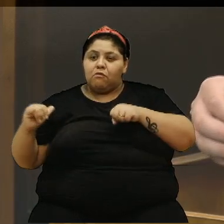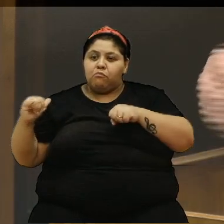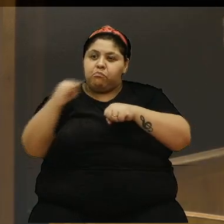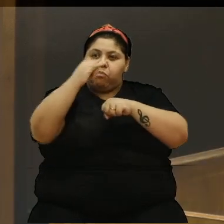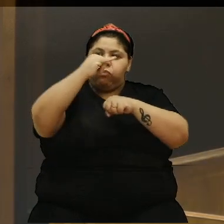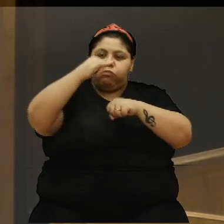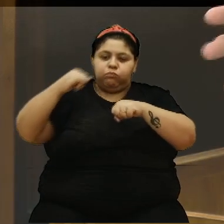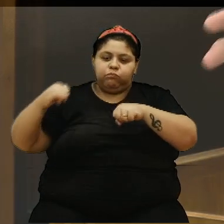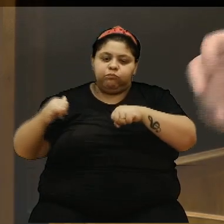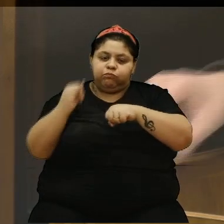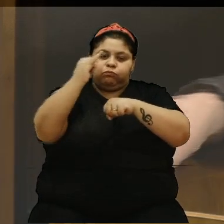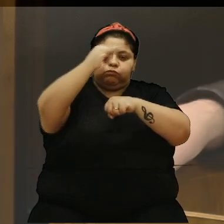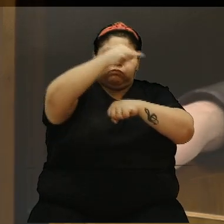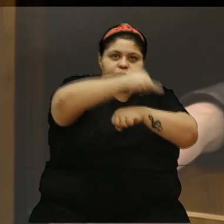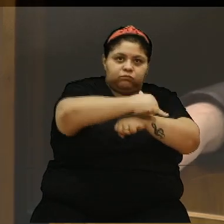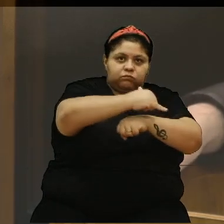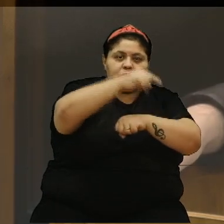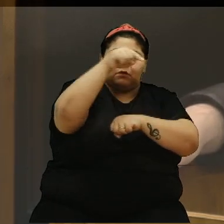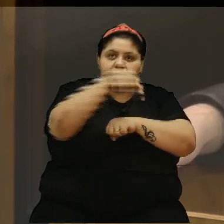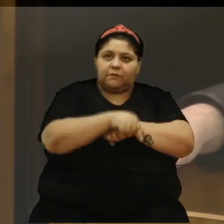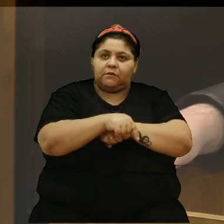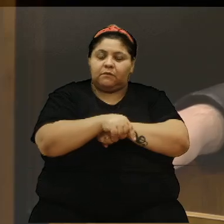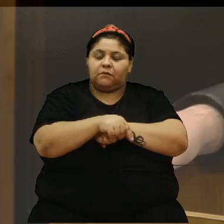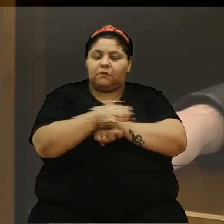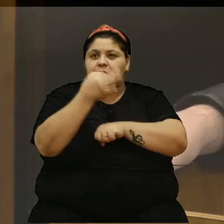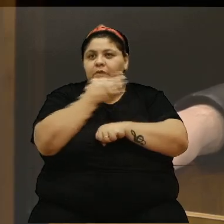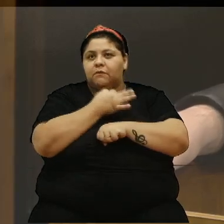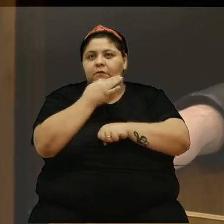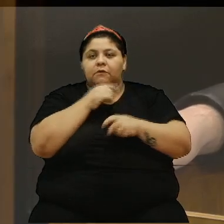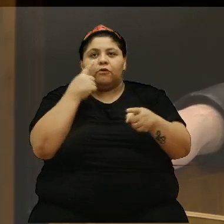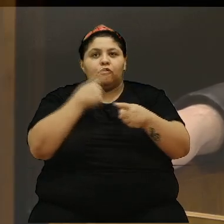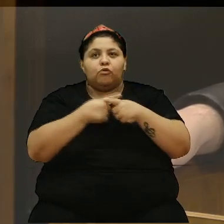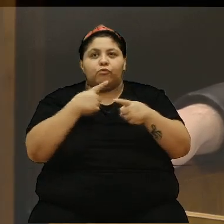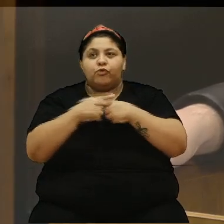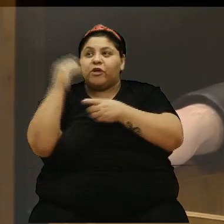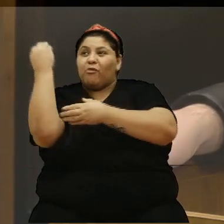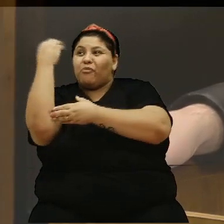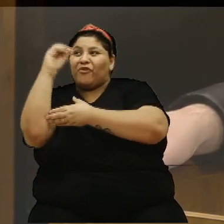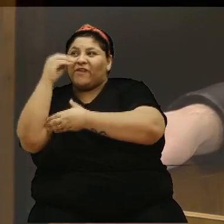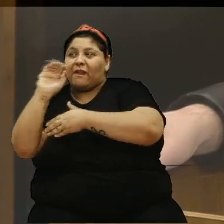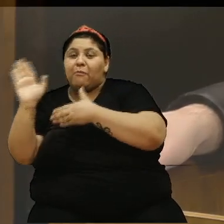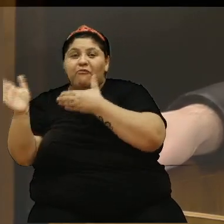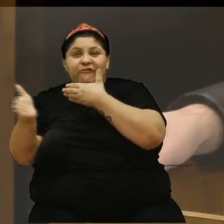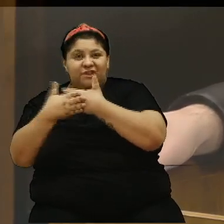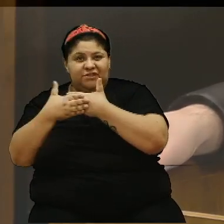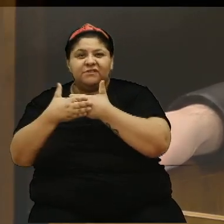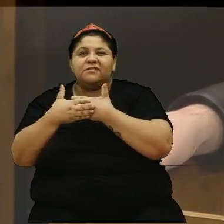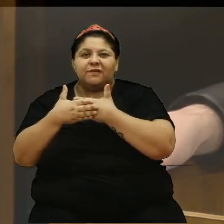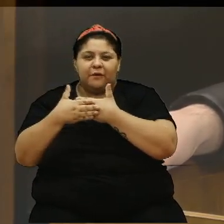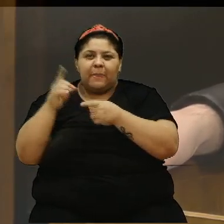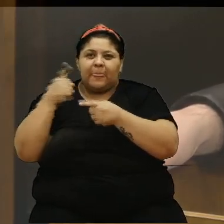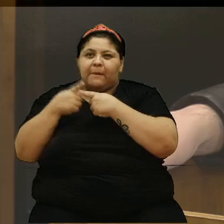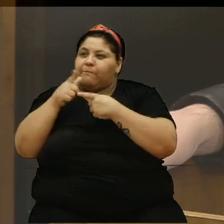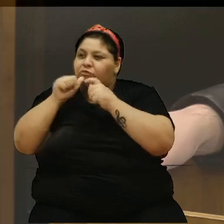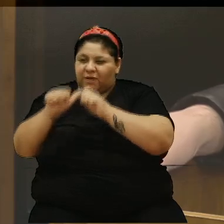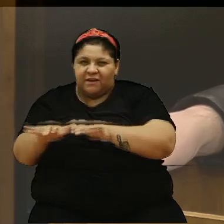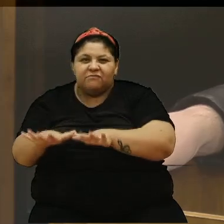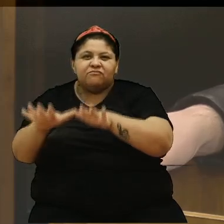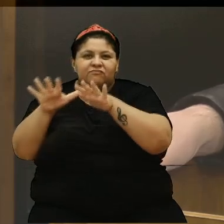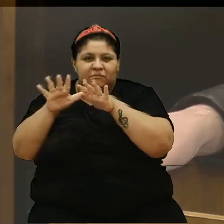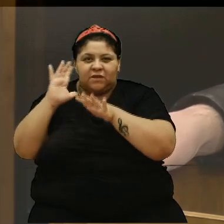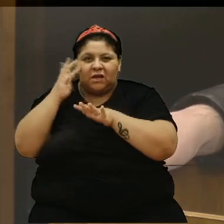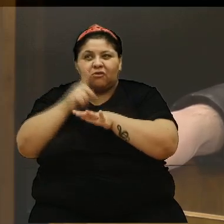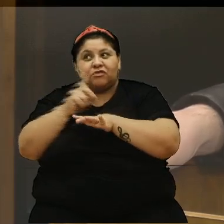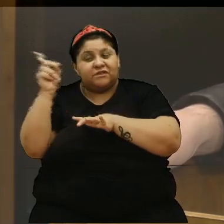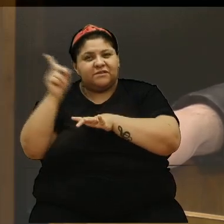decolagens aqui no Cantergiane, por ocasião de o Aeroporto Internacional Salgado Filho estar interditado em razões das cheias que tomaram conta